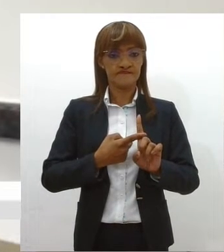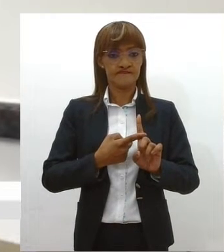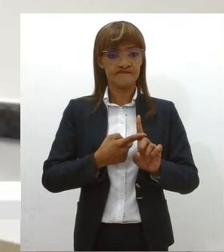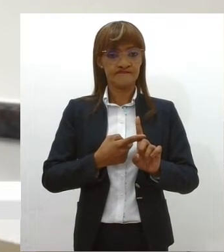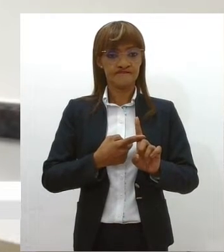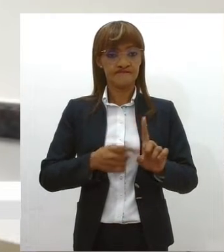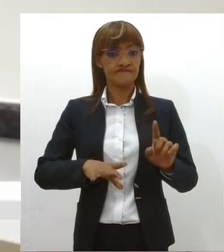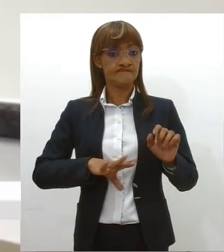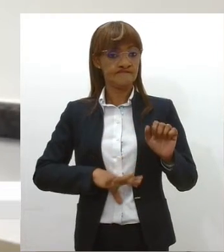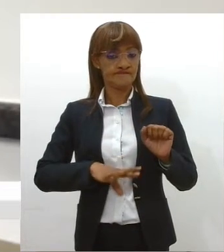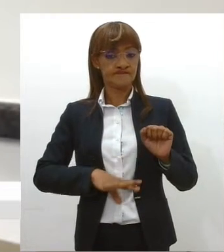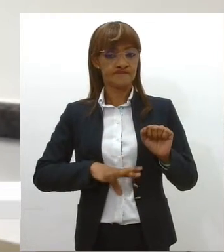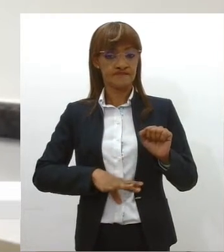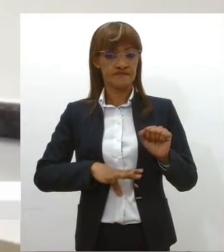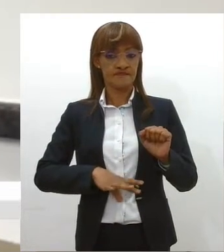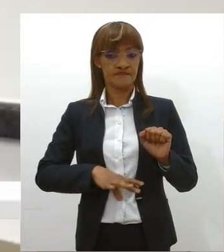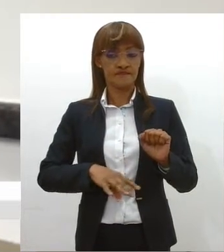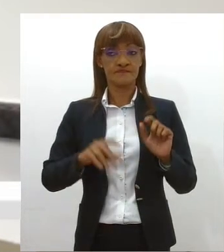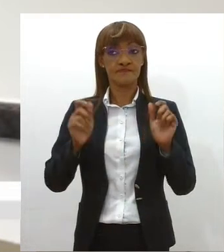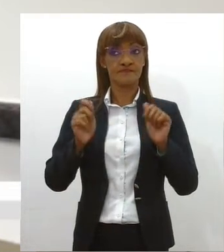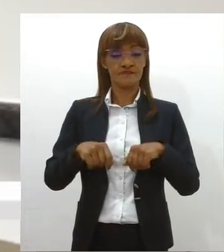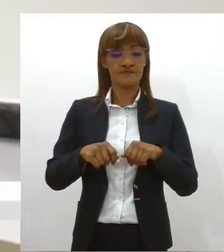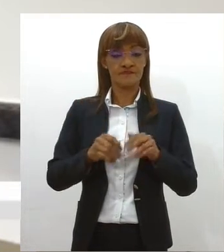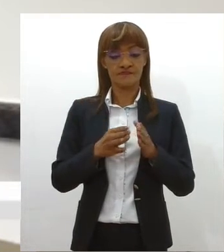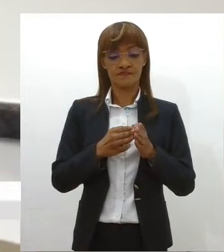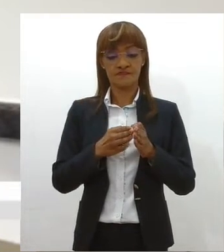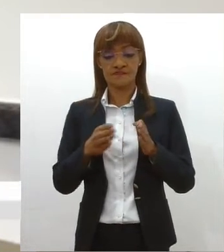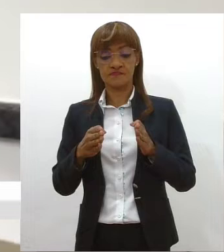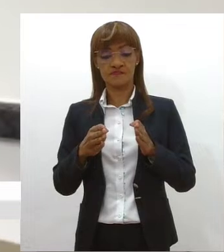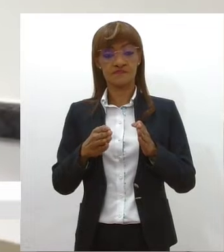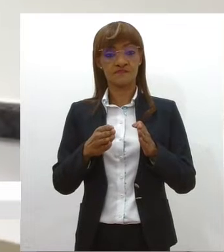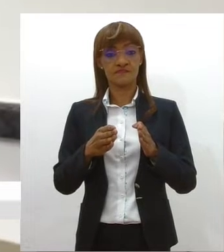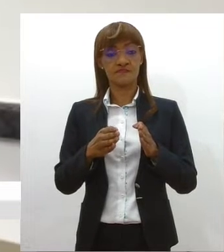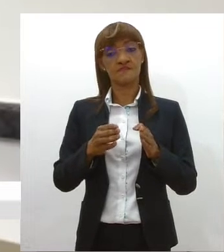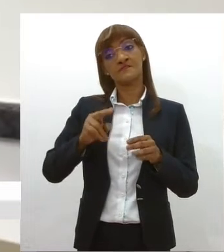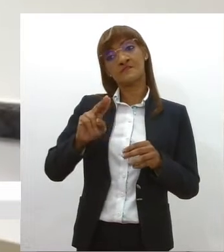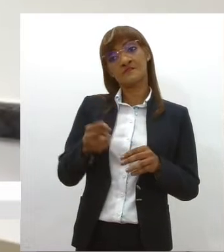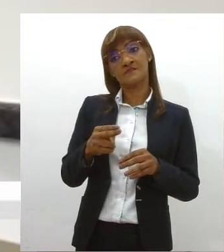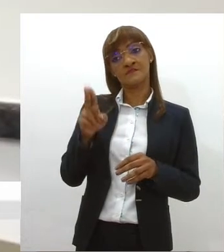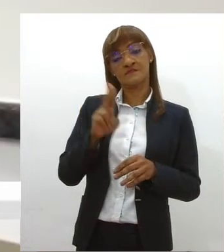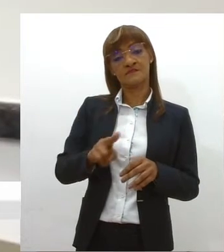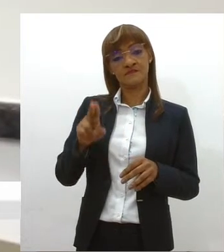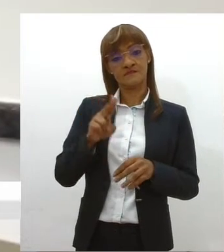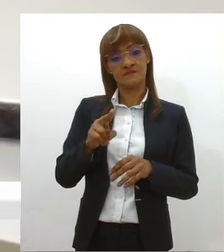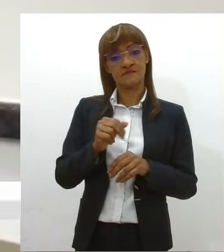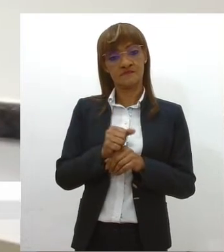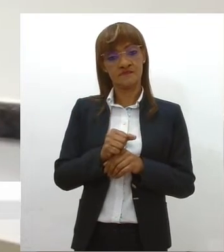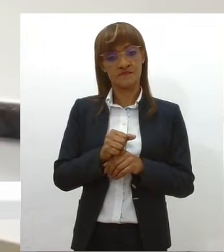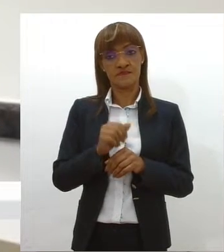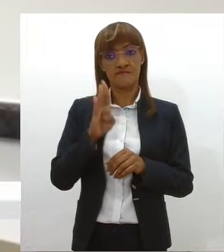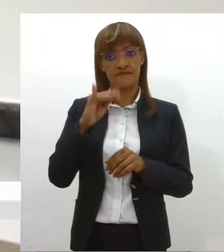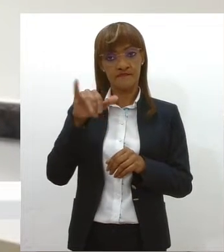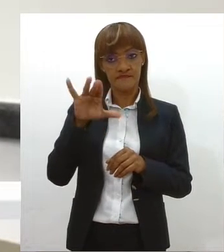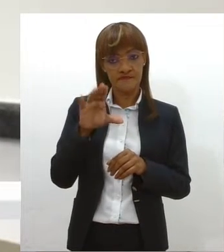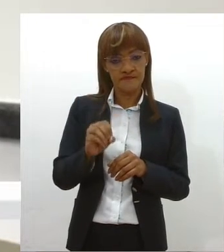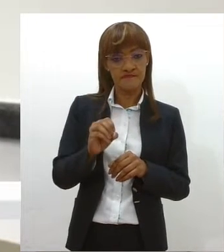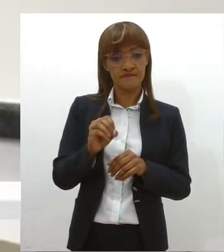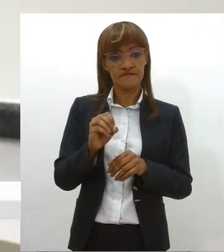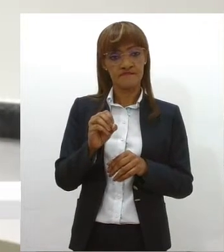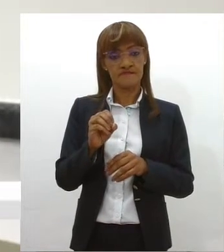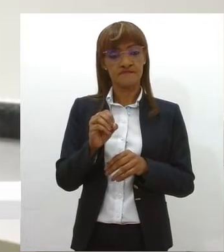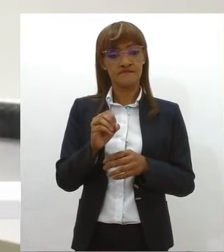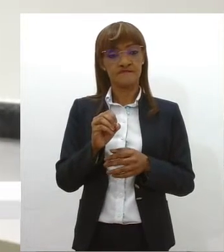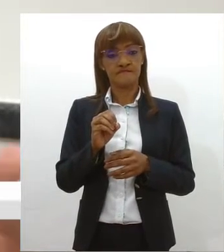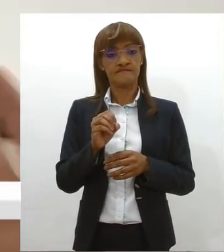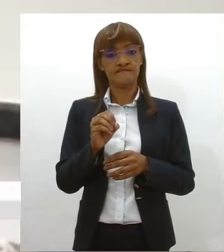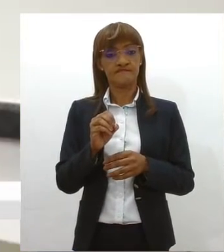ficar um pouco alterado naquele ciclo, tá? Se você está usando um método de Billings, um método comportamental, então, porque tem pessoas